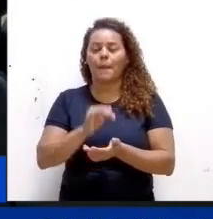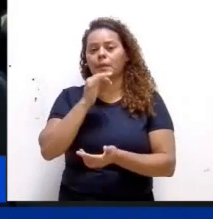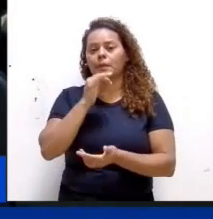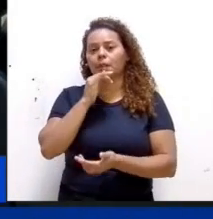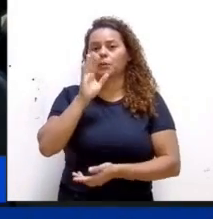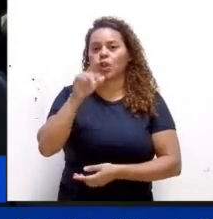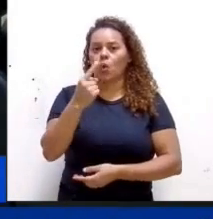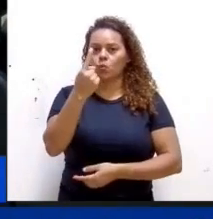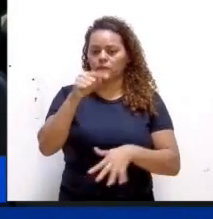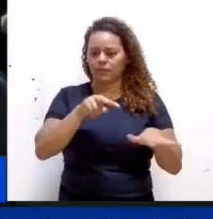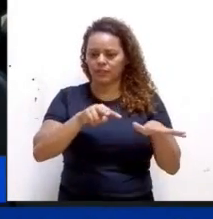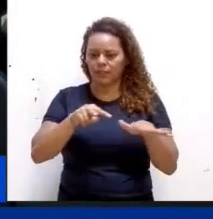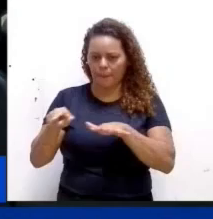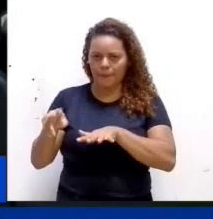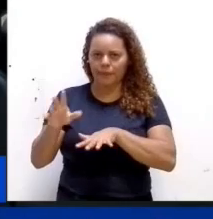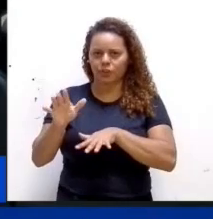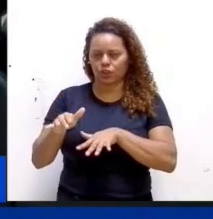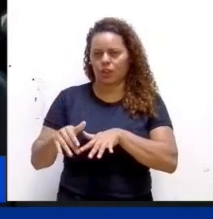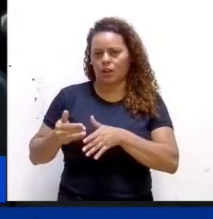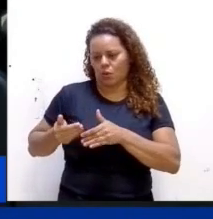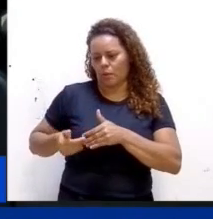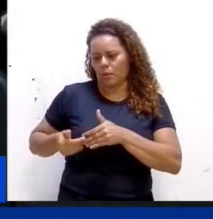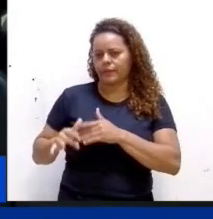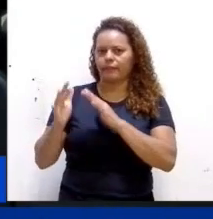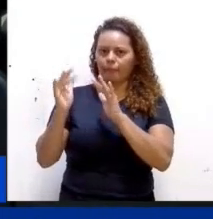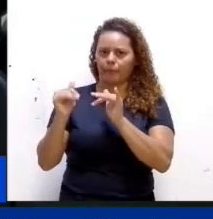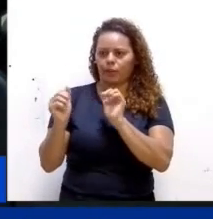já vou dividir tudo com ele, como é que faz?